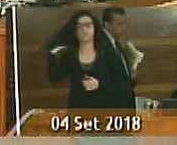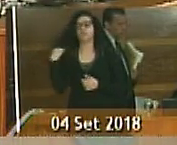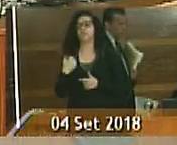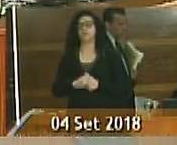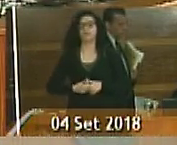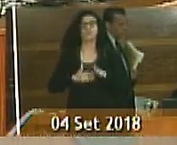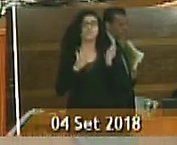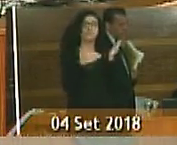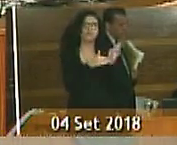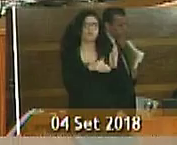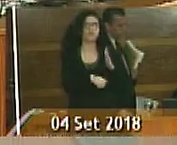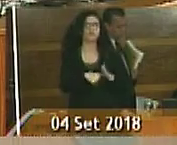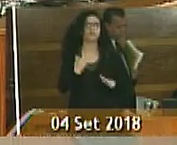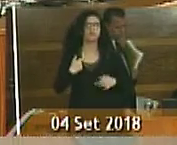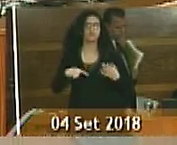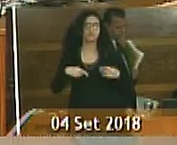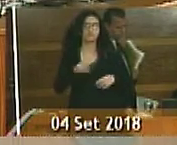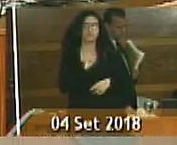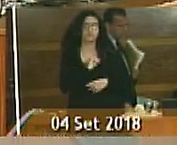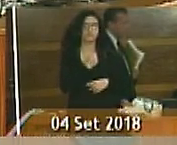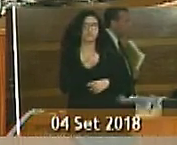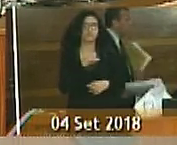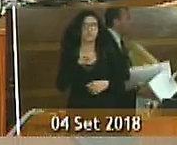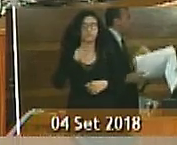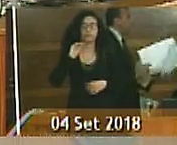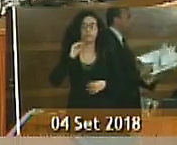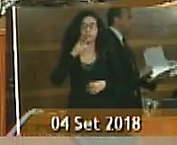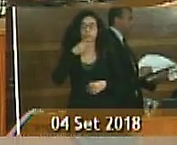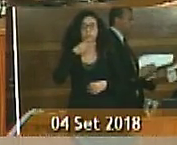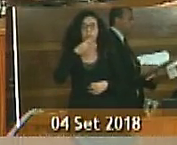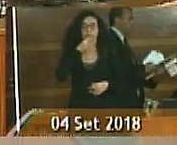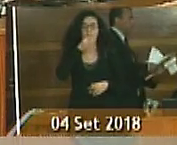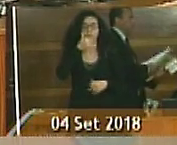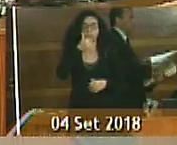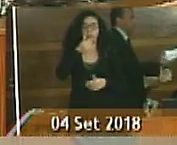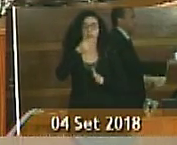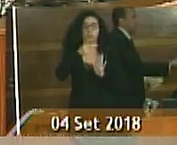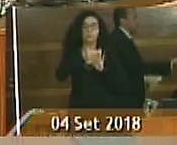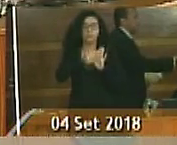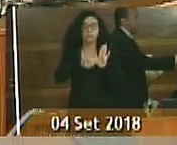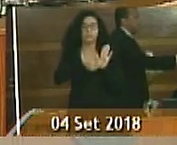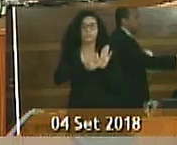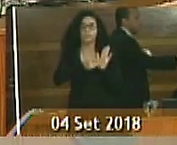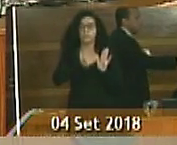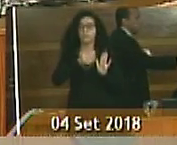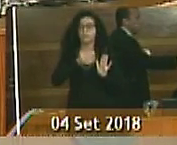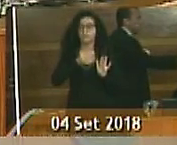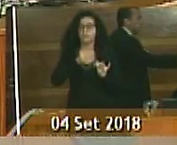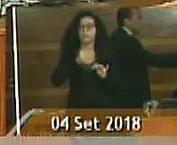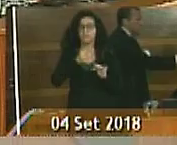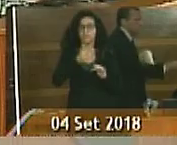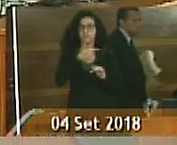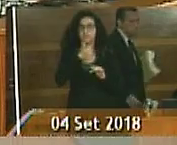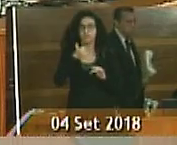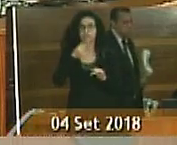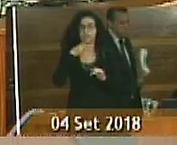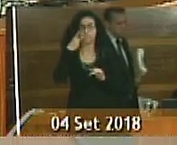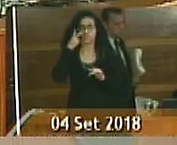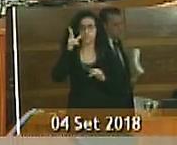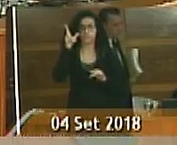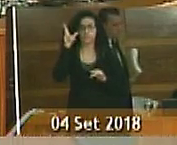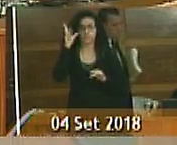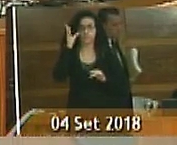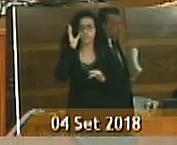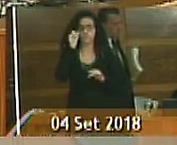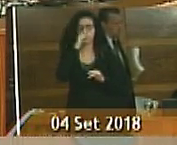Por último, em primeira discussão, parecer 190, opinando favoravelmente a aprovação do projeto de decreto legislativo 21/2018, autoria da vereadora